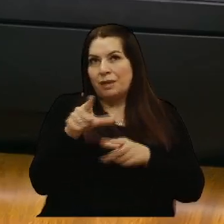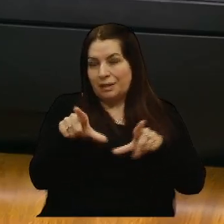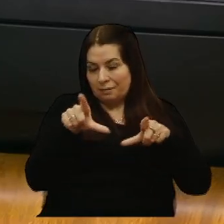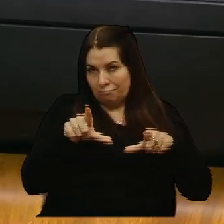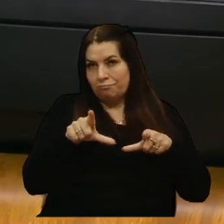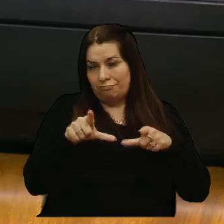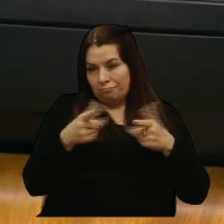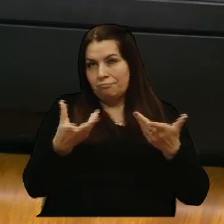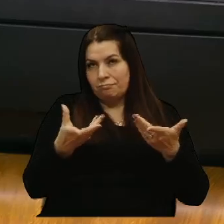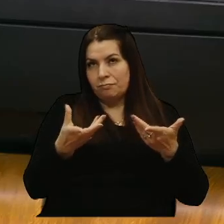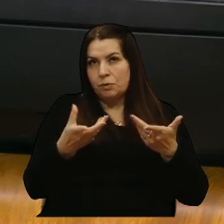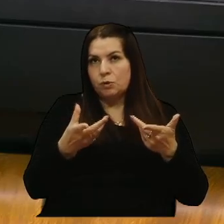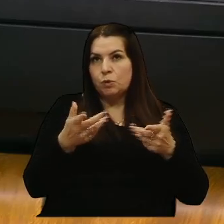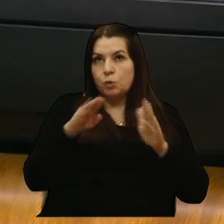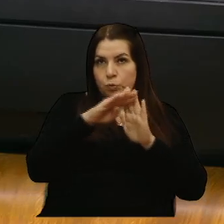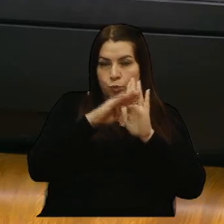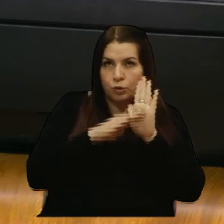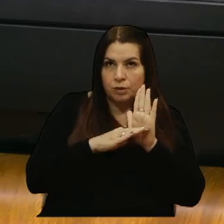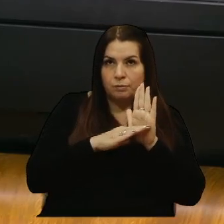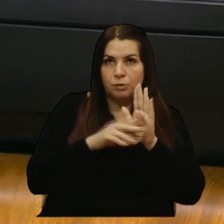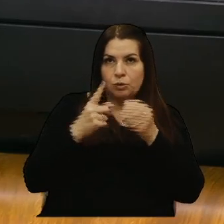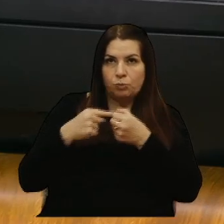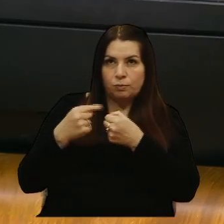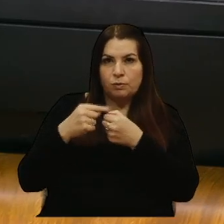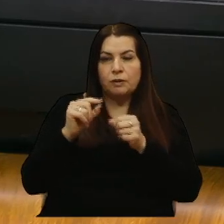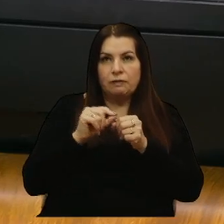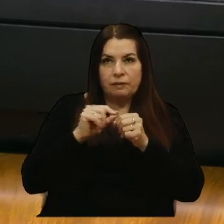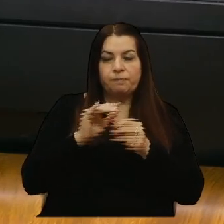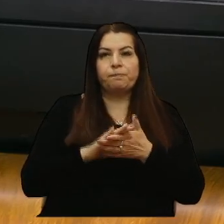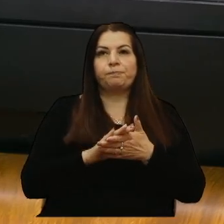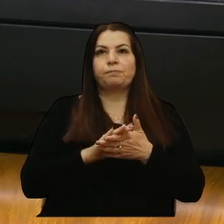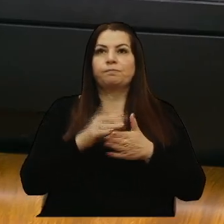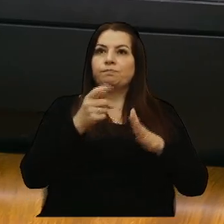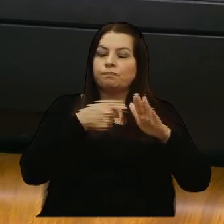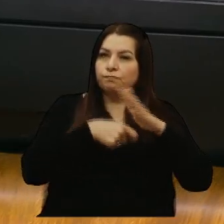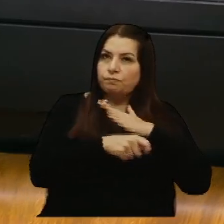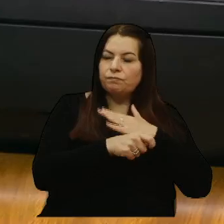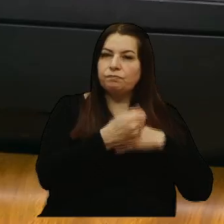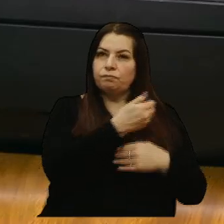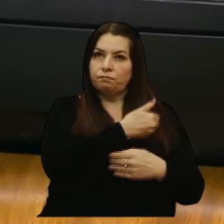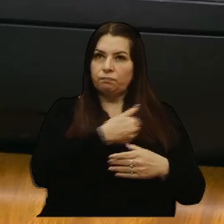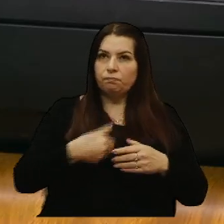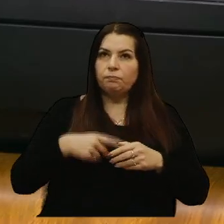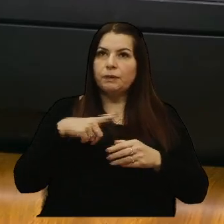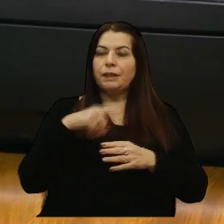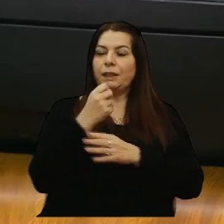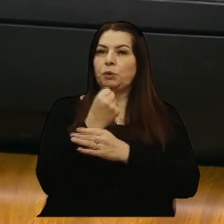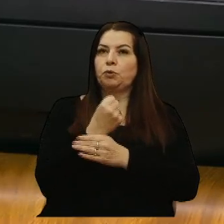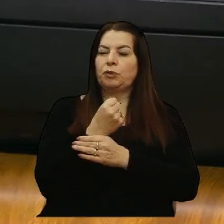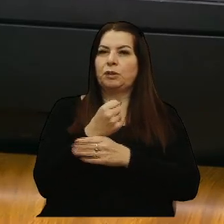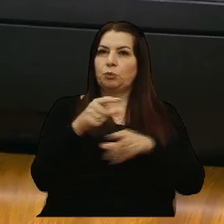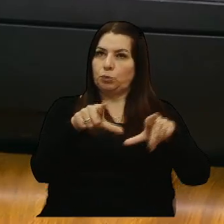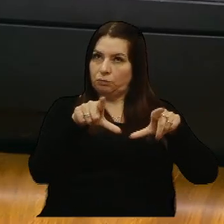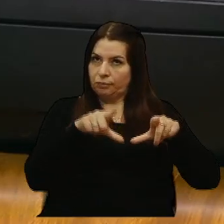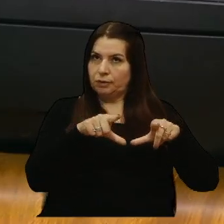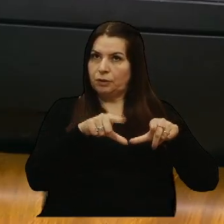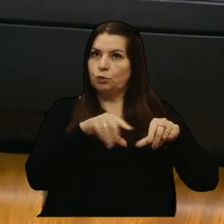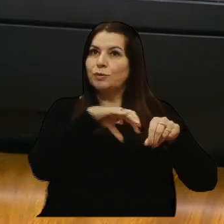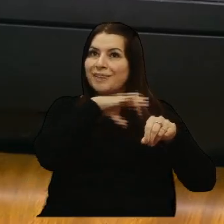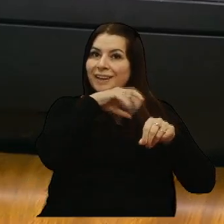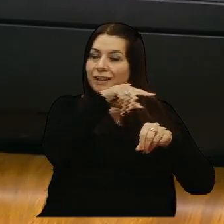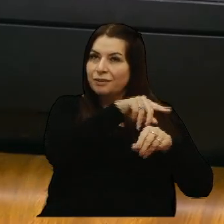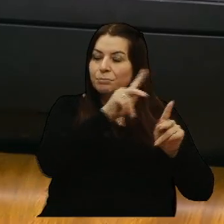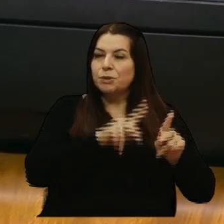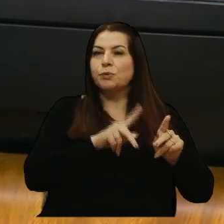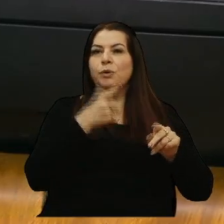titulação. E com esses programas que o nosso município tem feito de investimento público para garantir a titulação das pessoas, garante